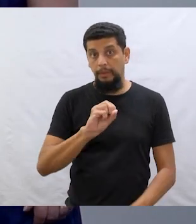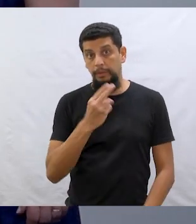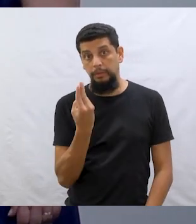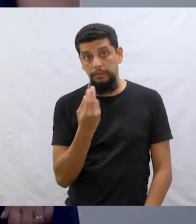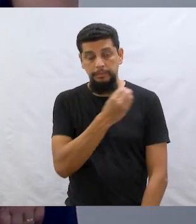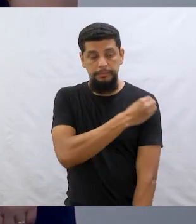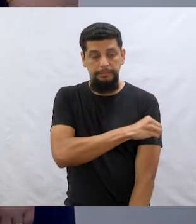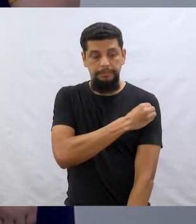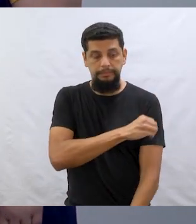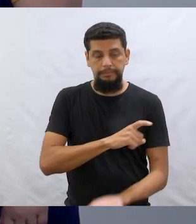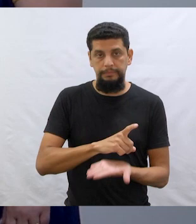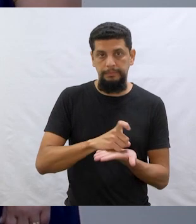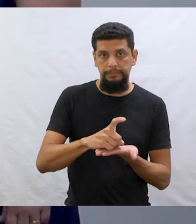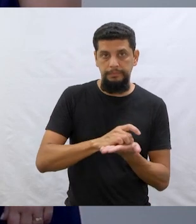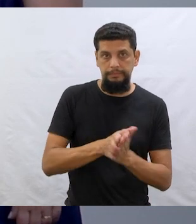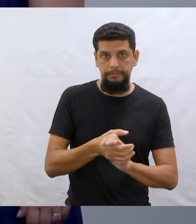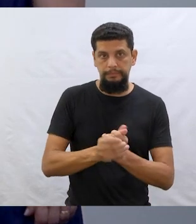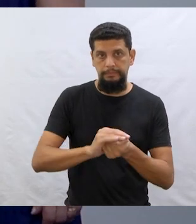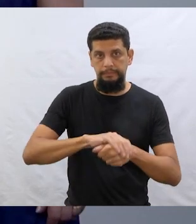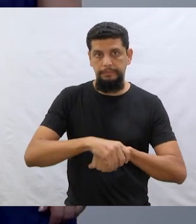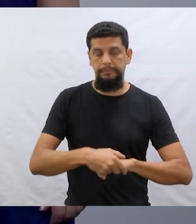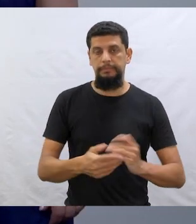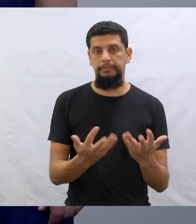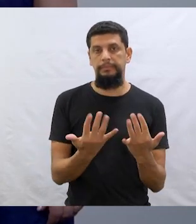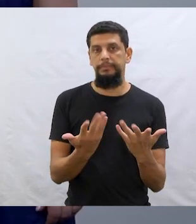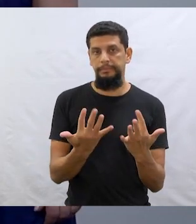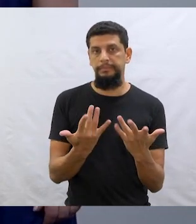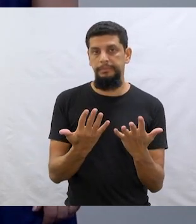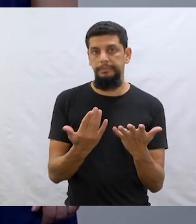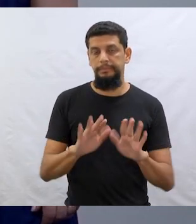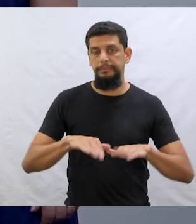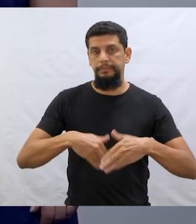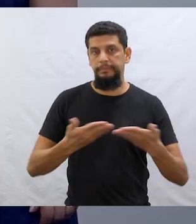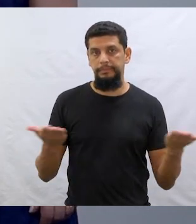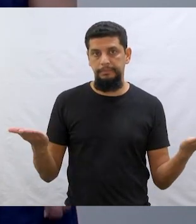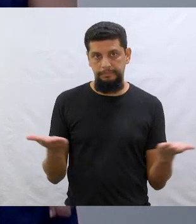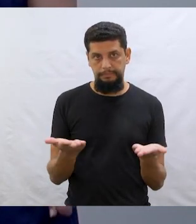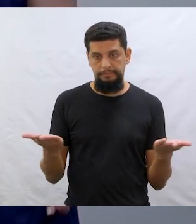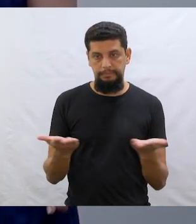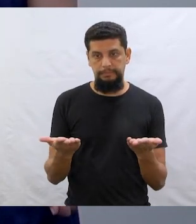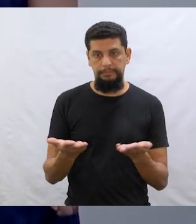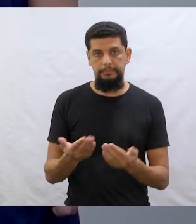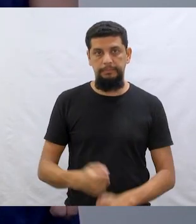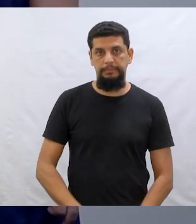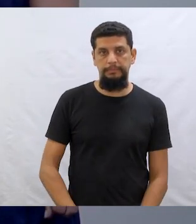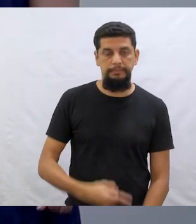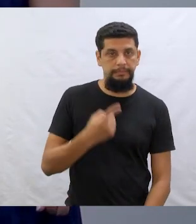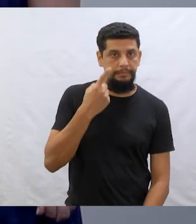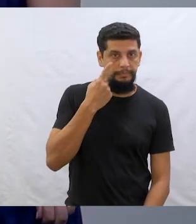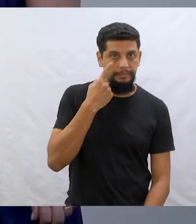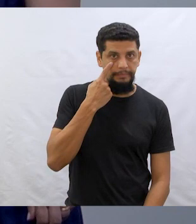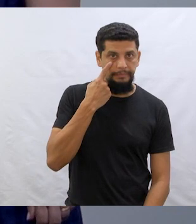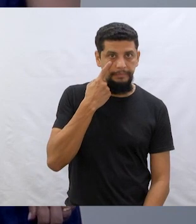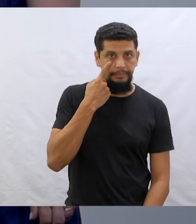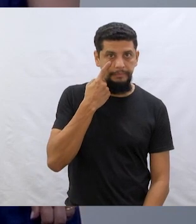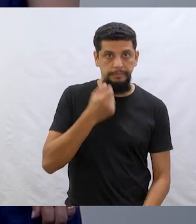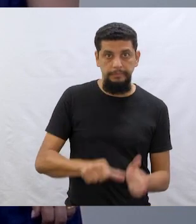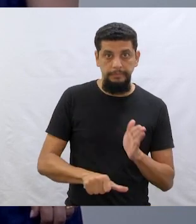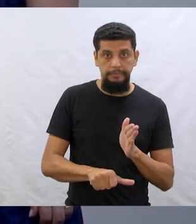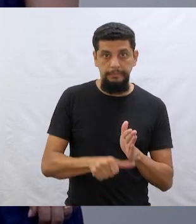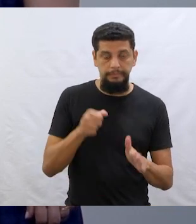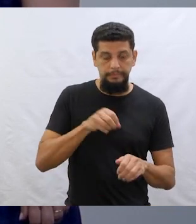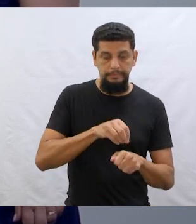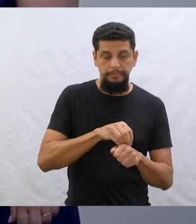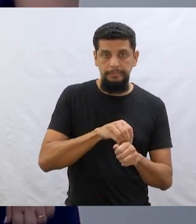ou passar álcool em gel nas mãos. Então, agora, nós vamos para a primeira